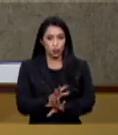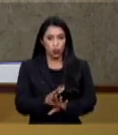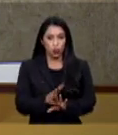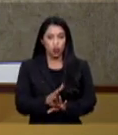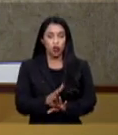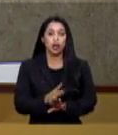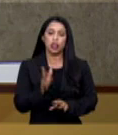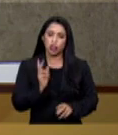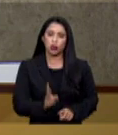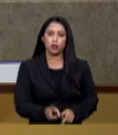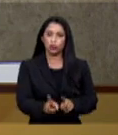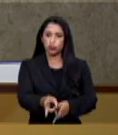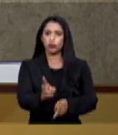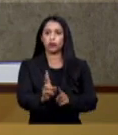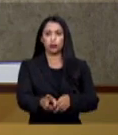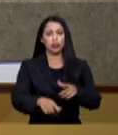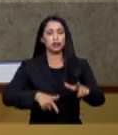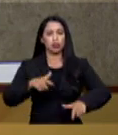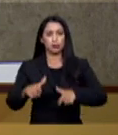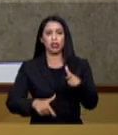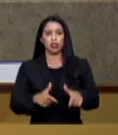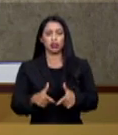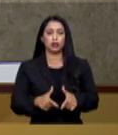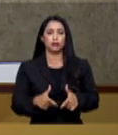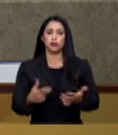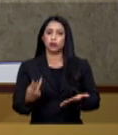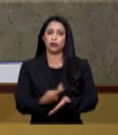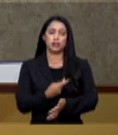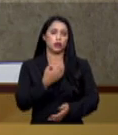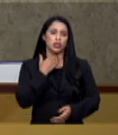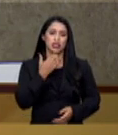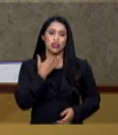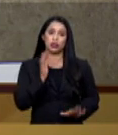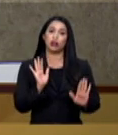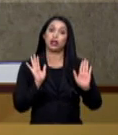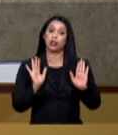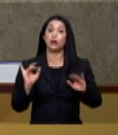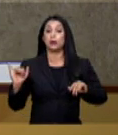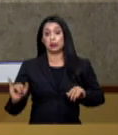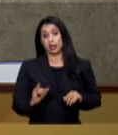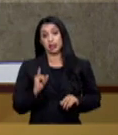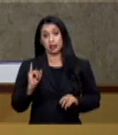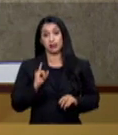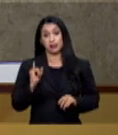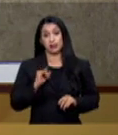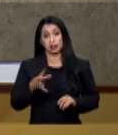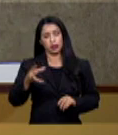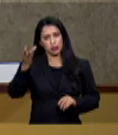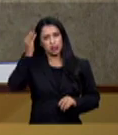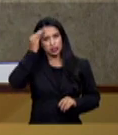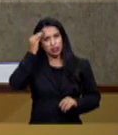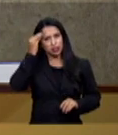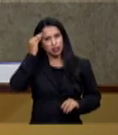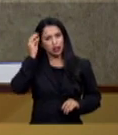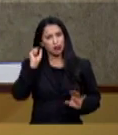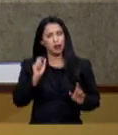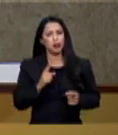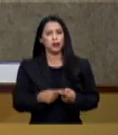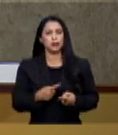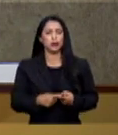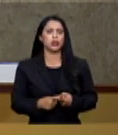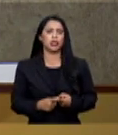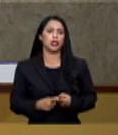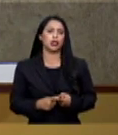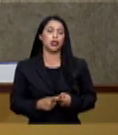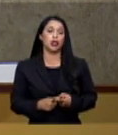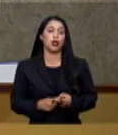se efetivamente nada tivesse acontecido. Isso é que é muito importante, porque é a única maneira que nós vamos ter